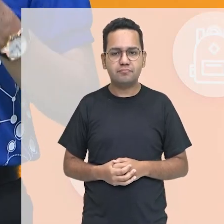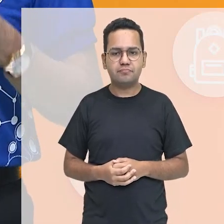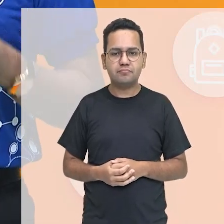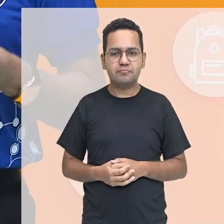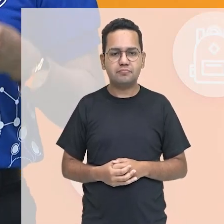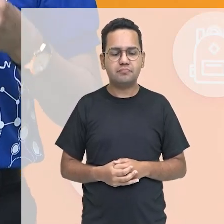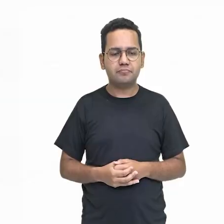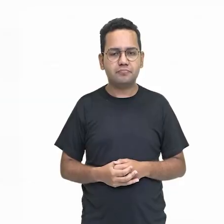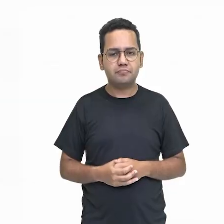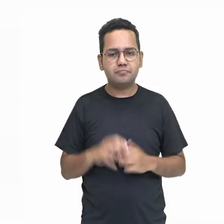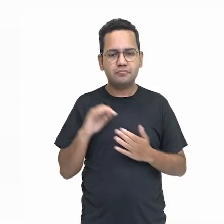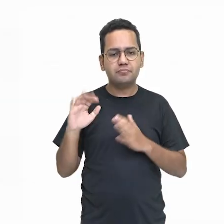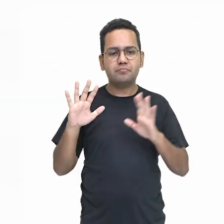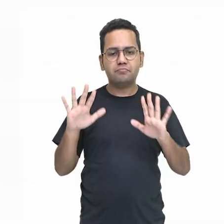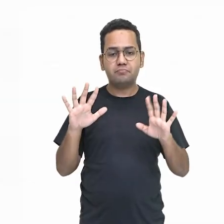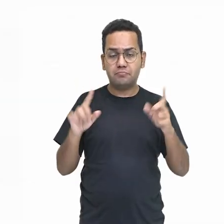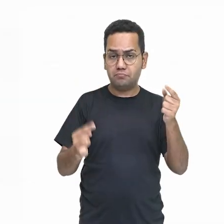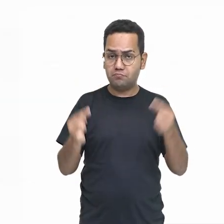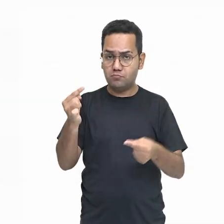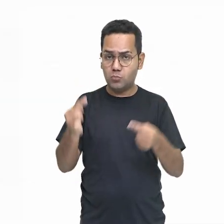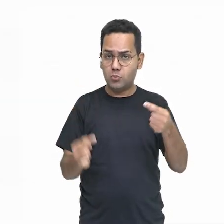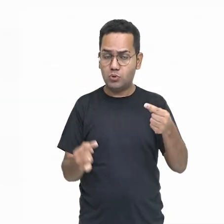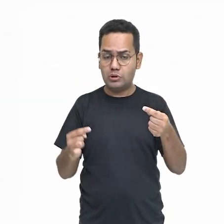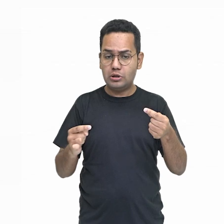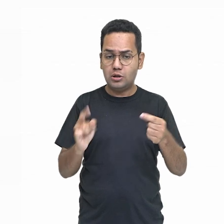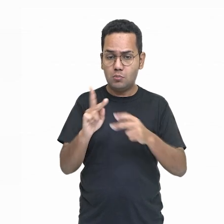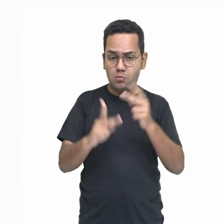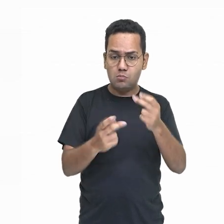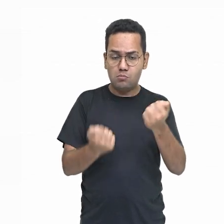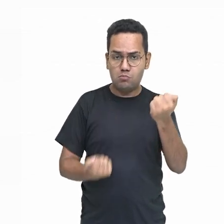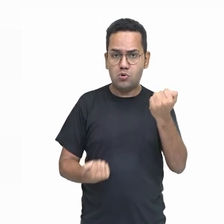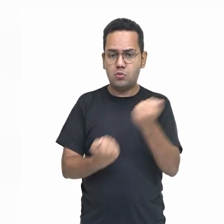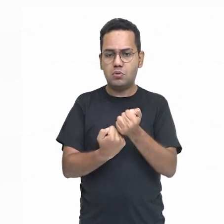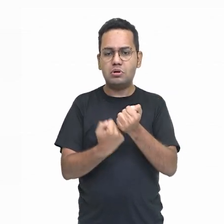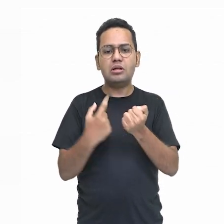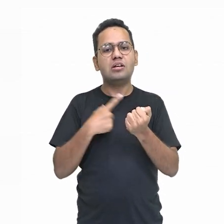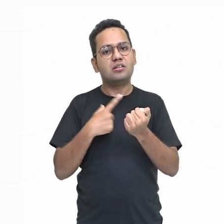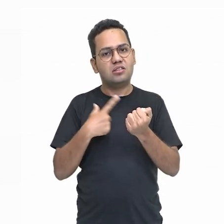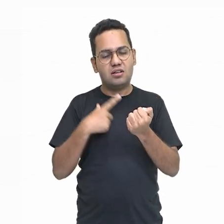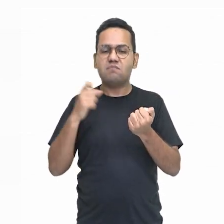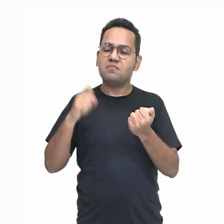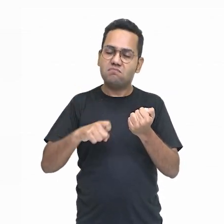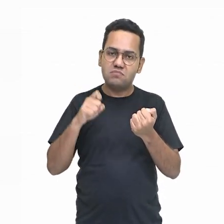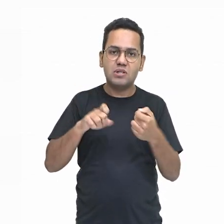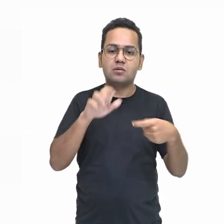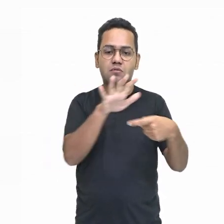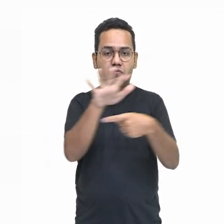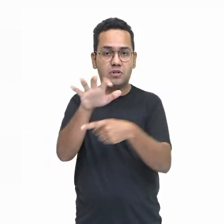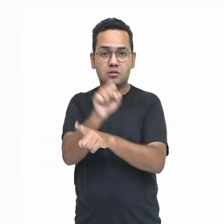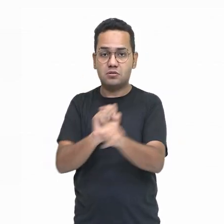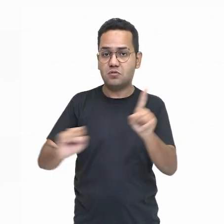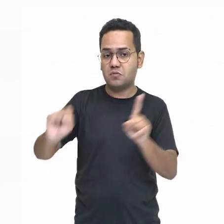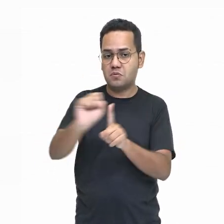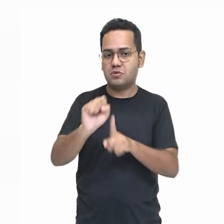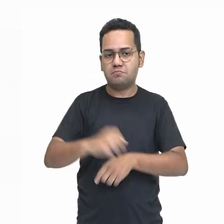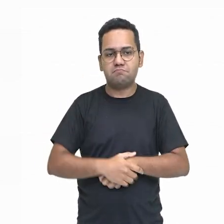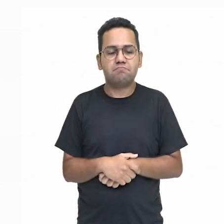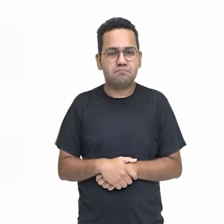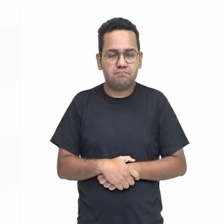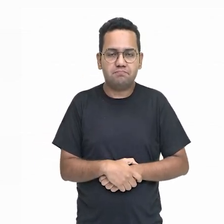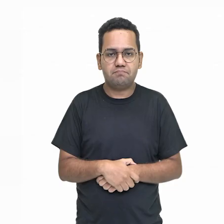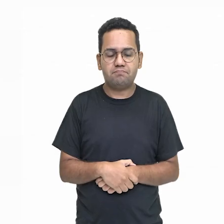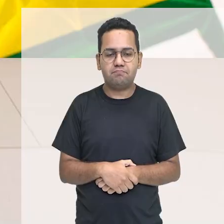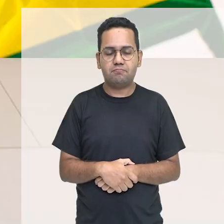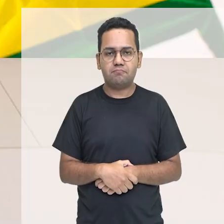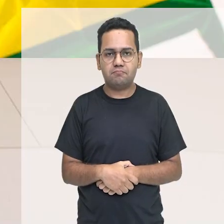a política populista tem sim reflexos na sociedade. O populismo